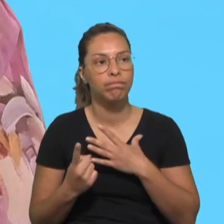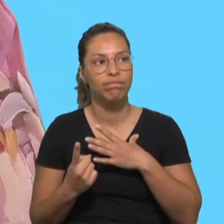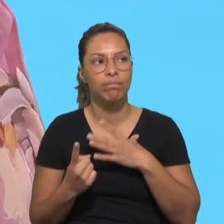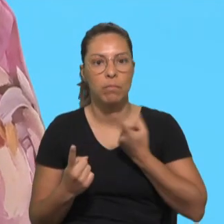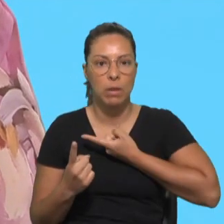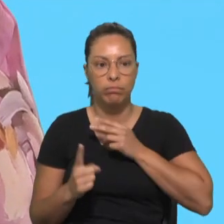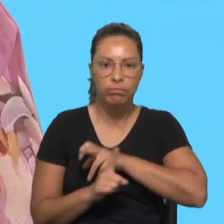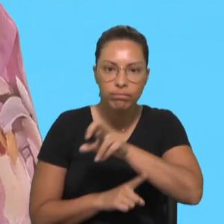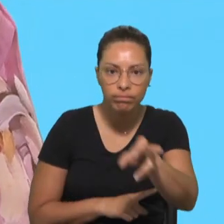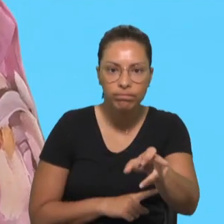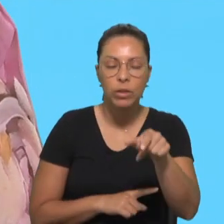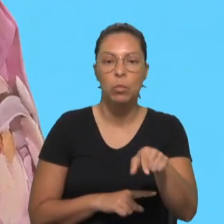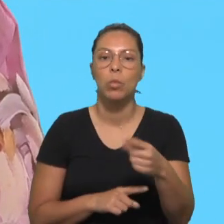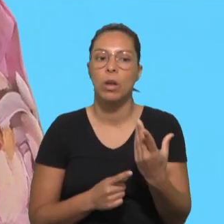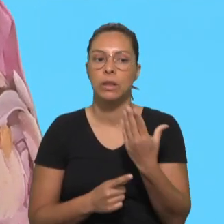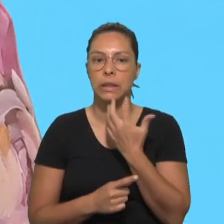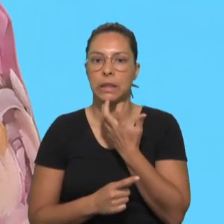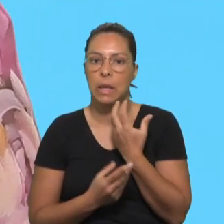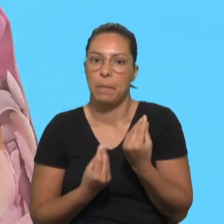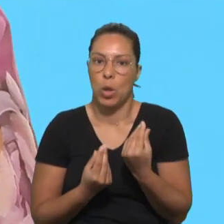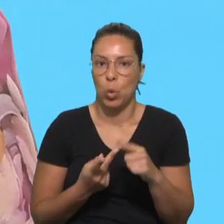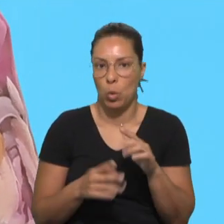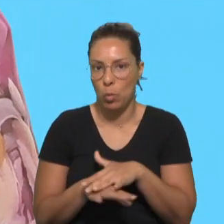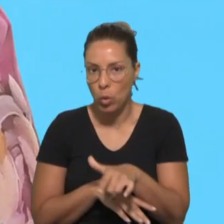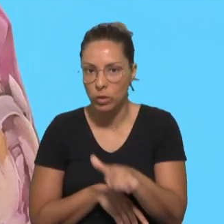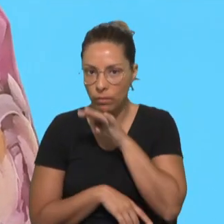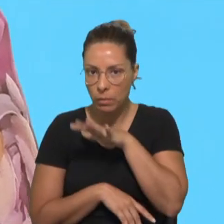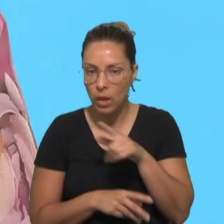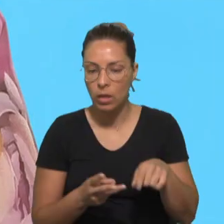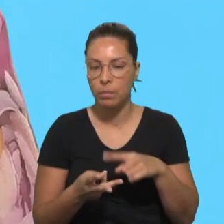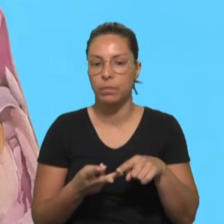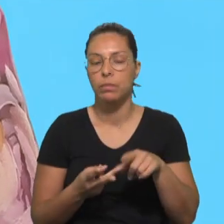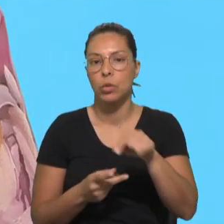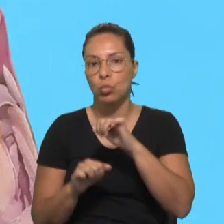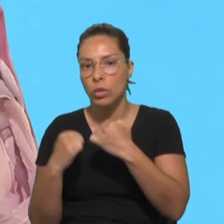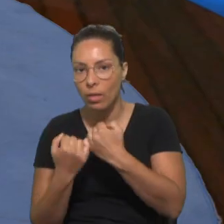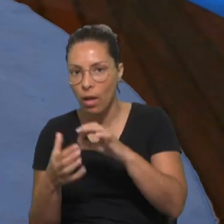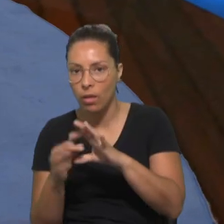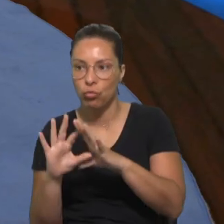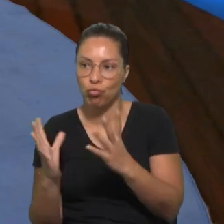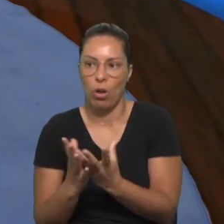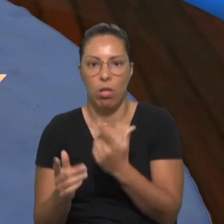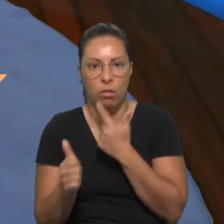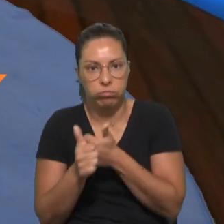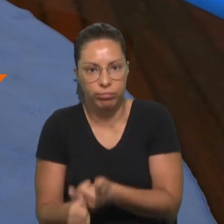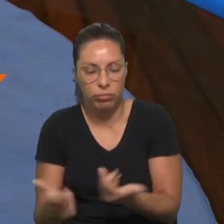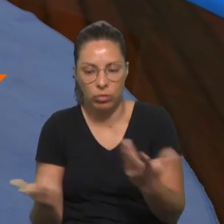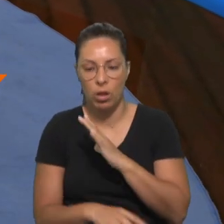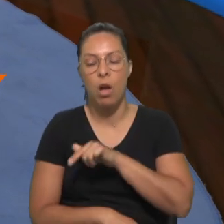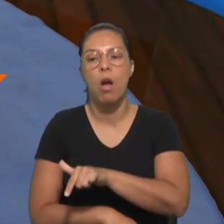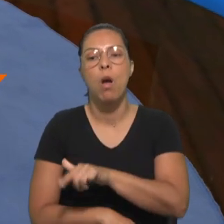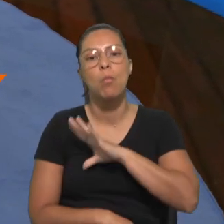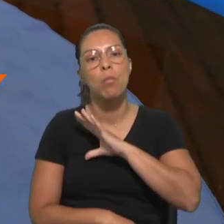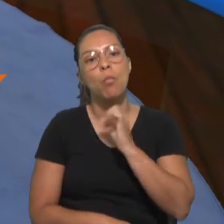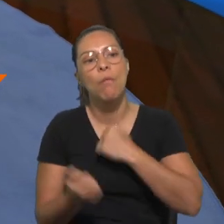encontro. Porque às vezes ainda há este medo da parte das famílias também e da sociedade em geral. O movimento da Igreja, se calhar, acolhe